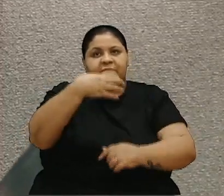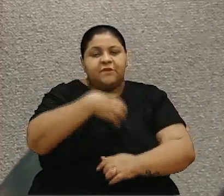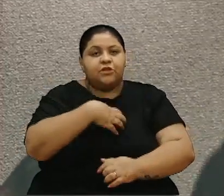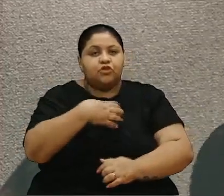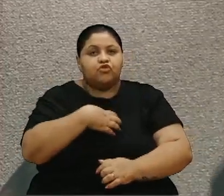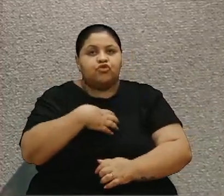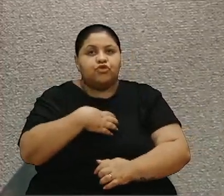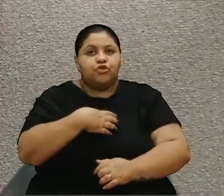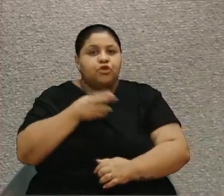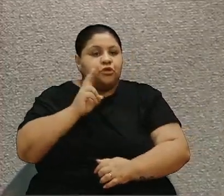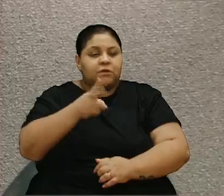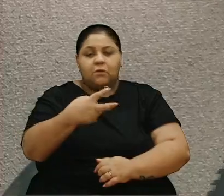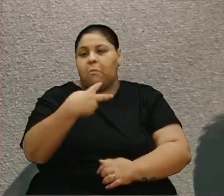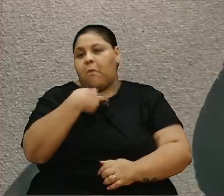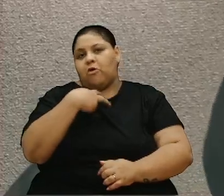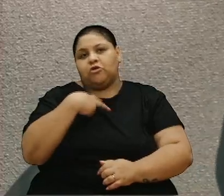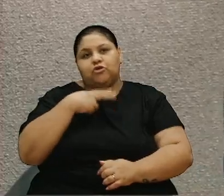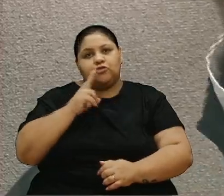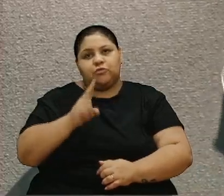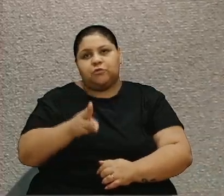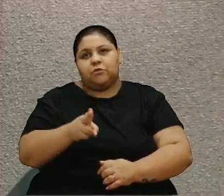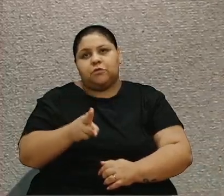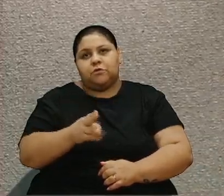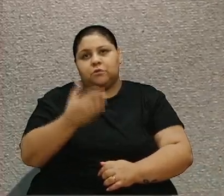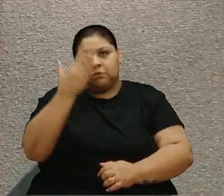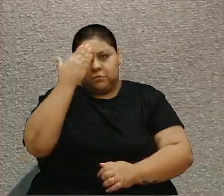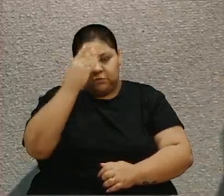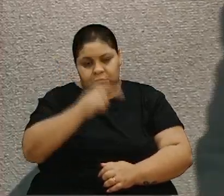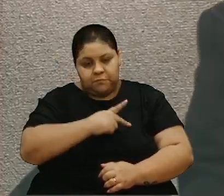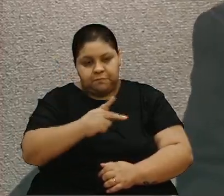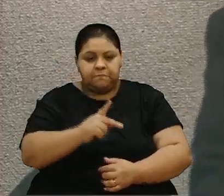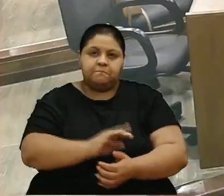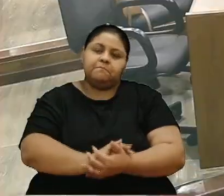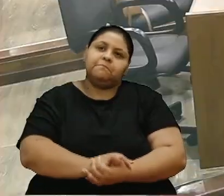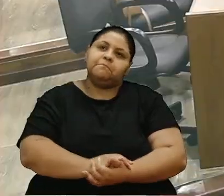está, não pode ficar. Obrigado, presidente. Era isso. Obrigado.